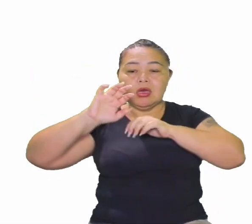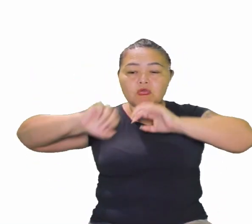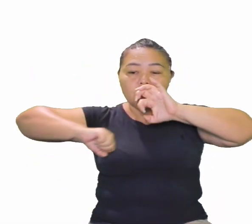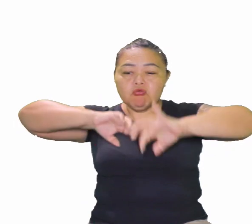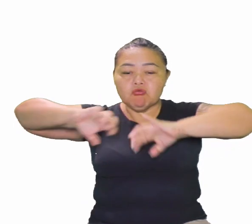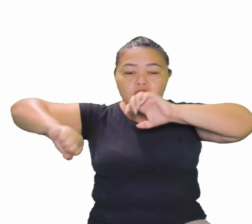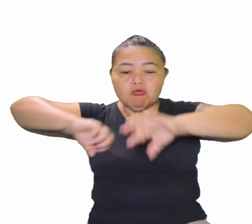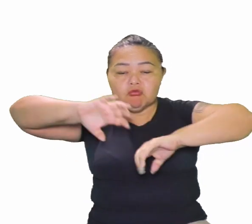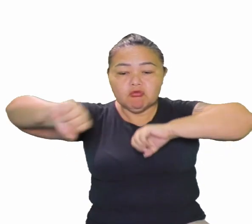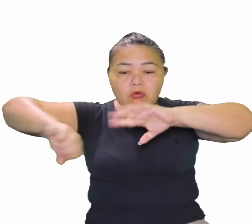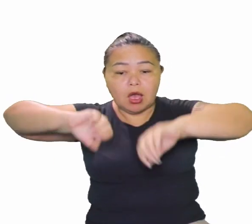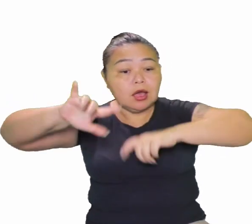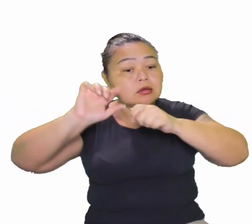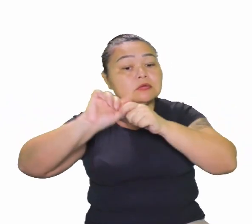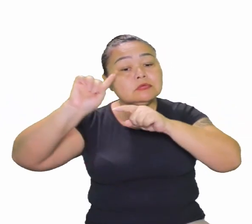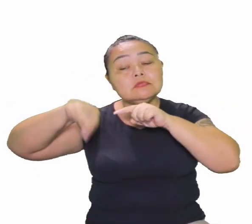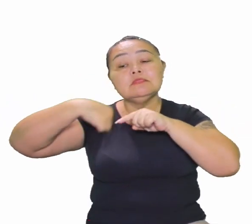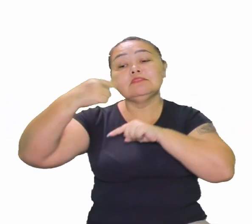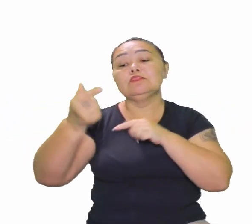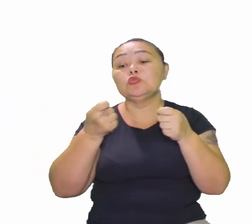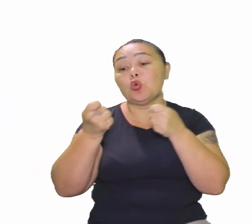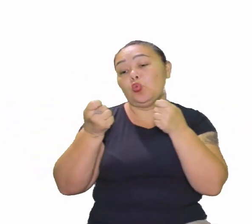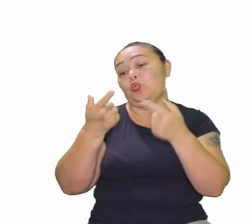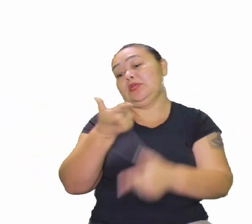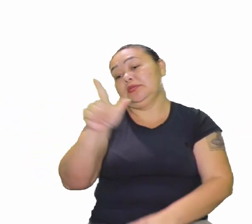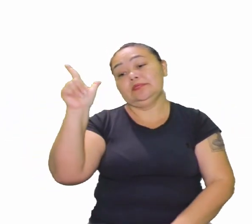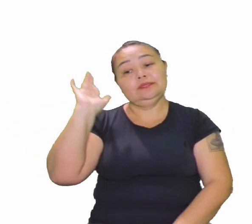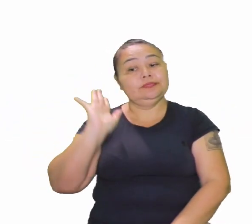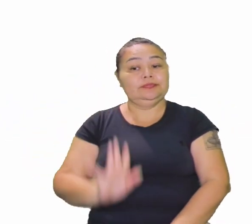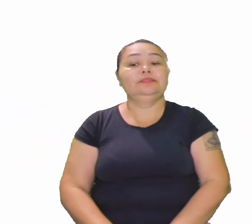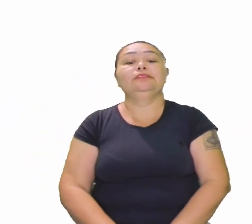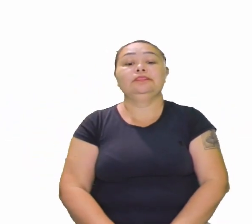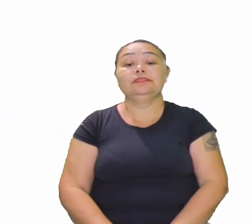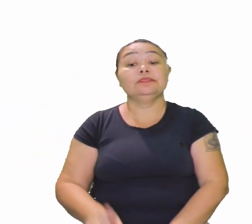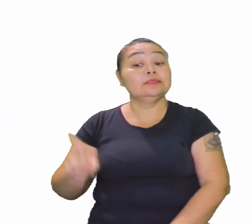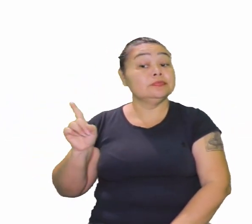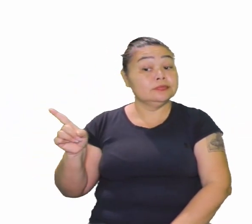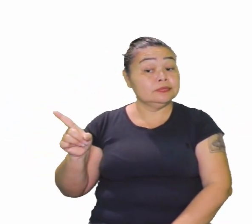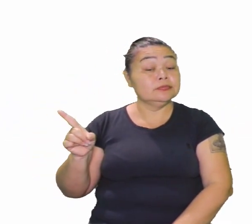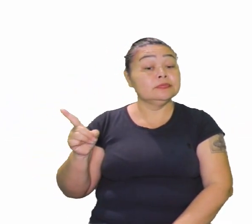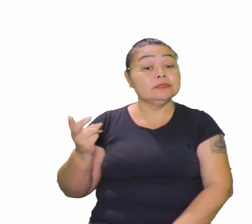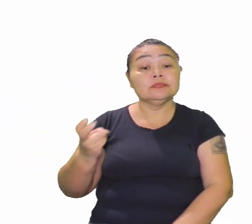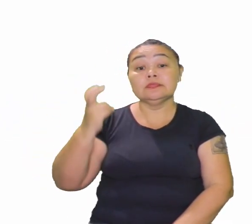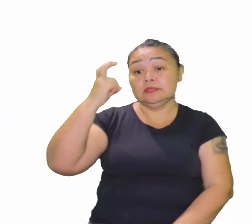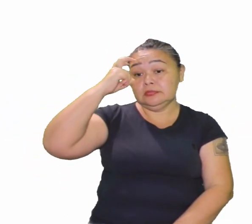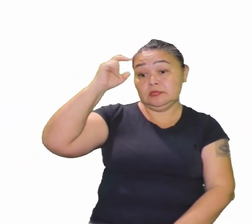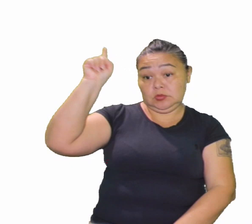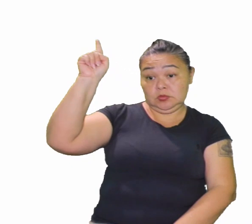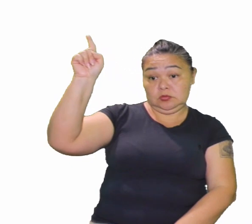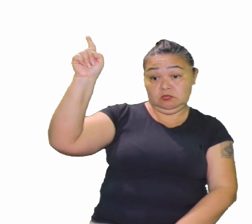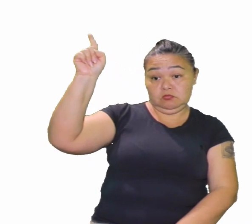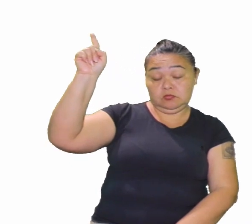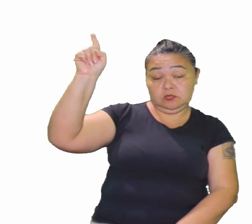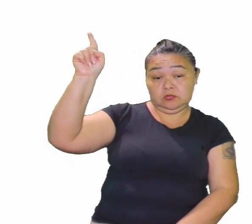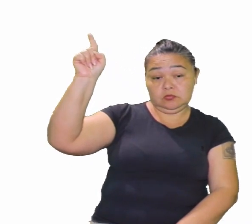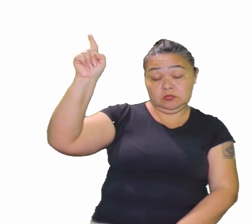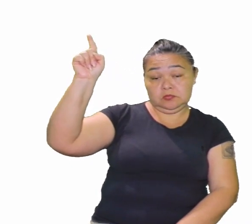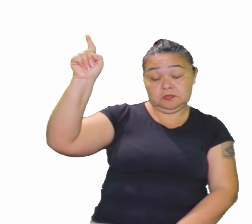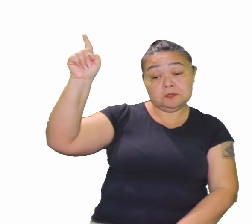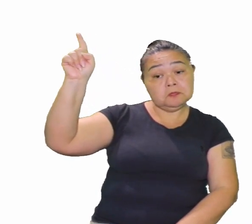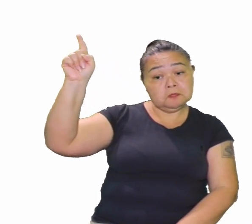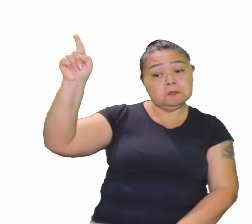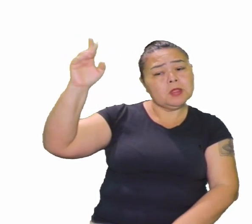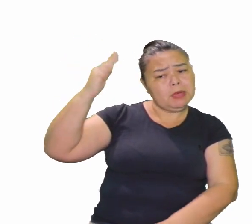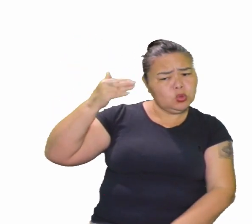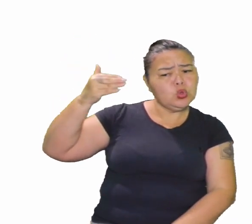restaram, mesmo após outros tipos de controles, né? Isso, o controle cultural, ele é bem, né, bem no